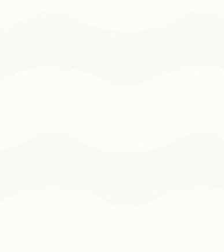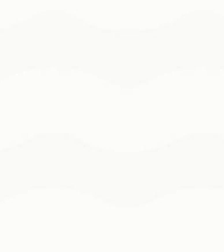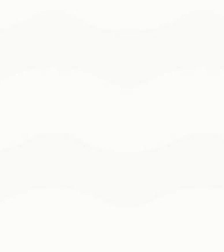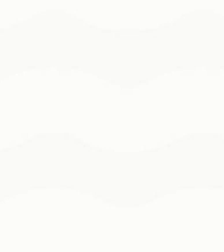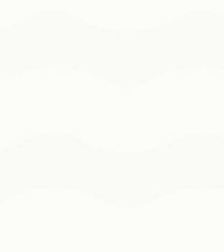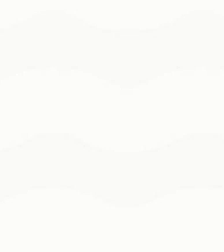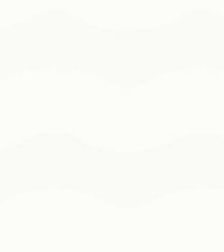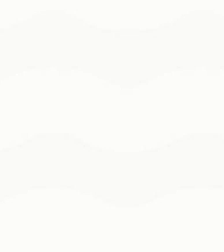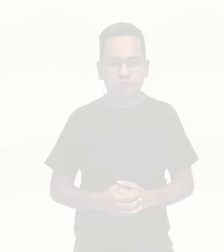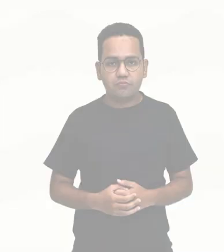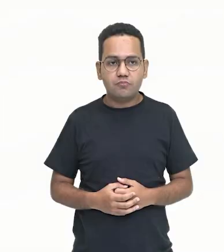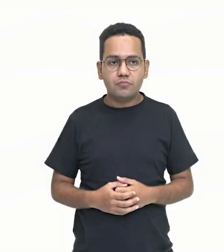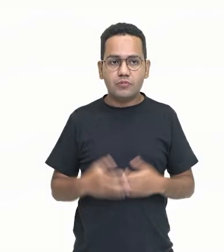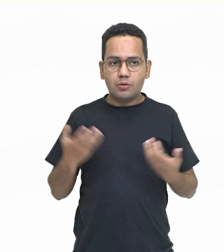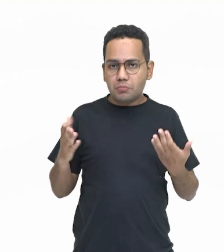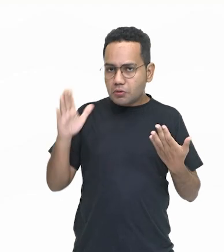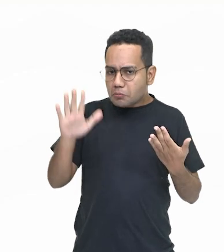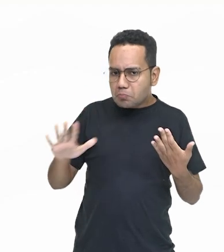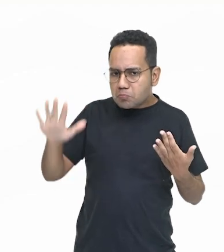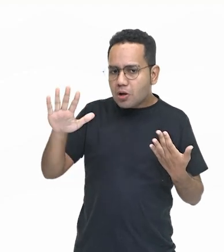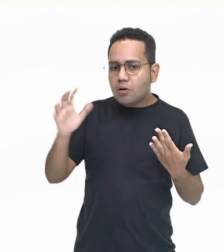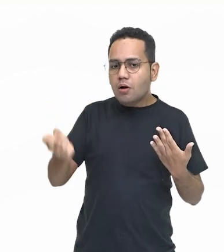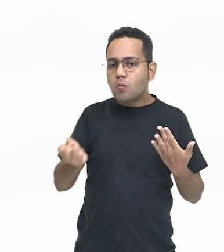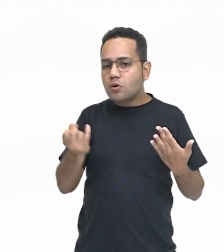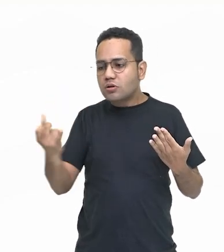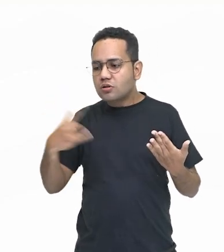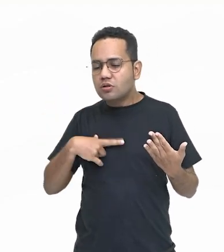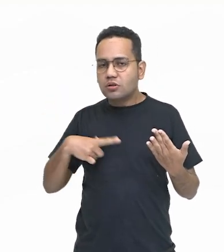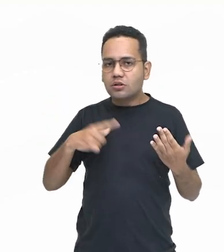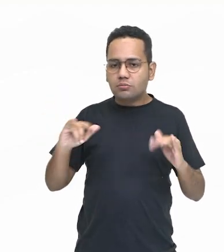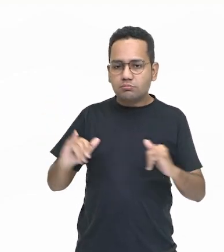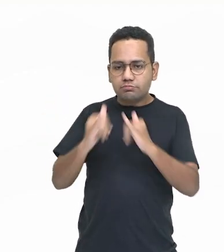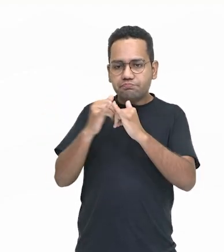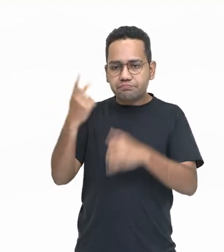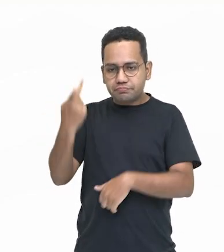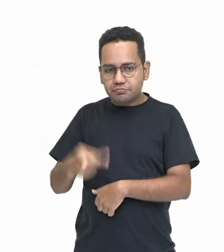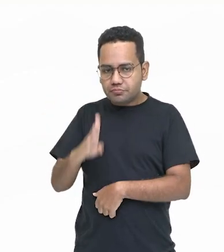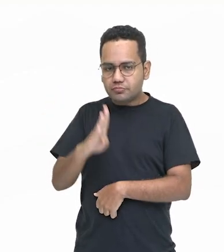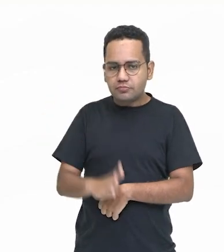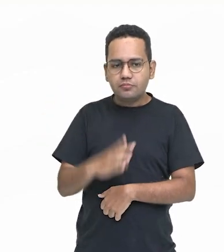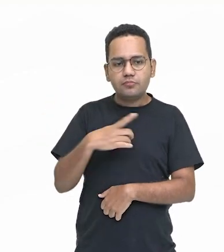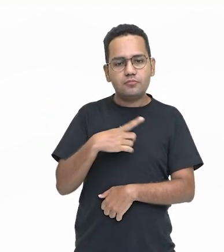brasileira, pode-se afirmar que, aí nós temos algumas